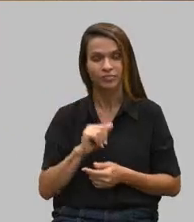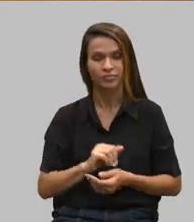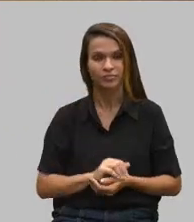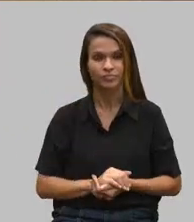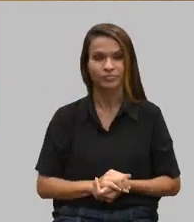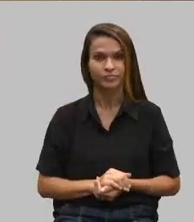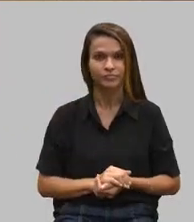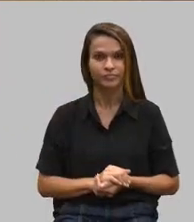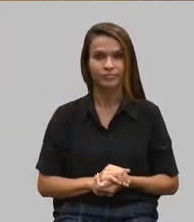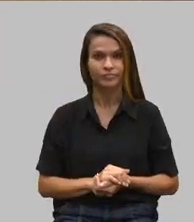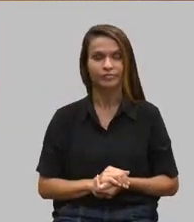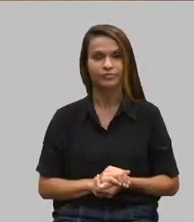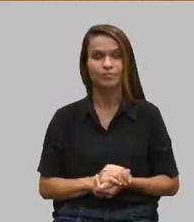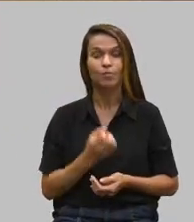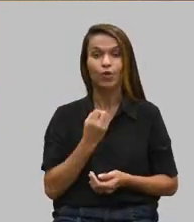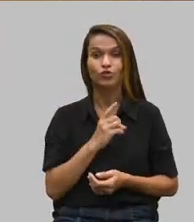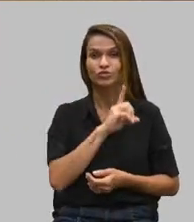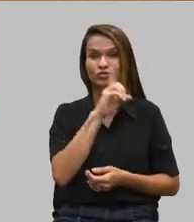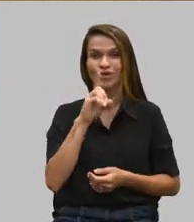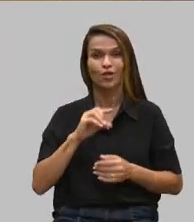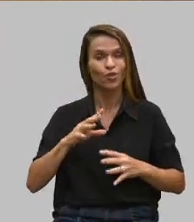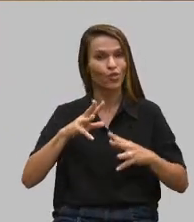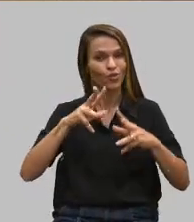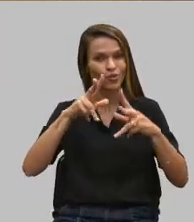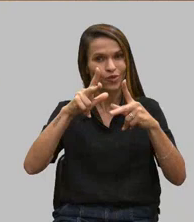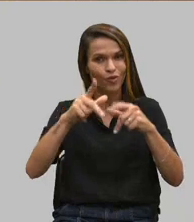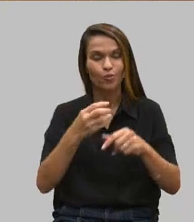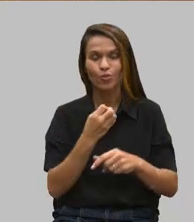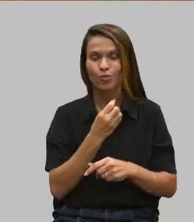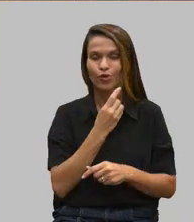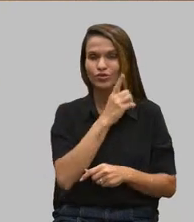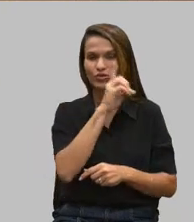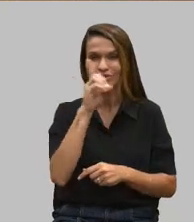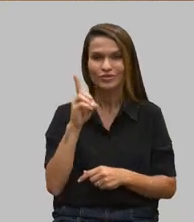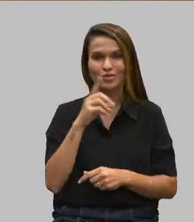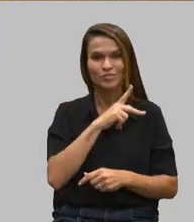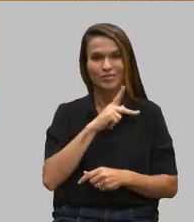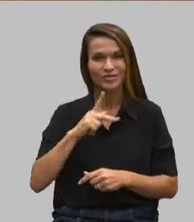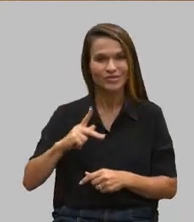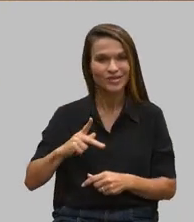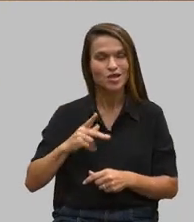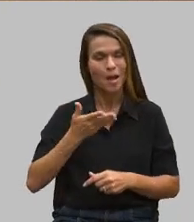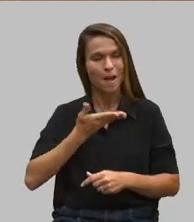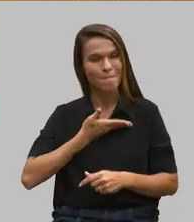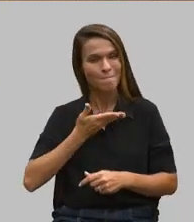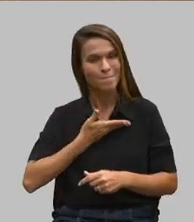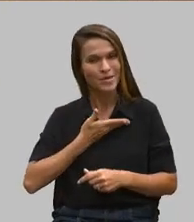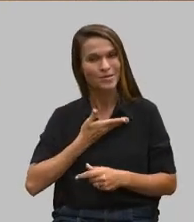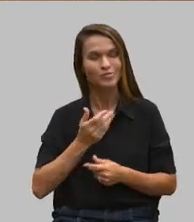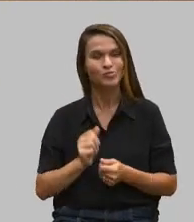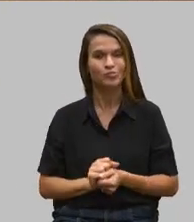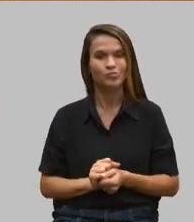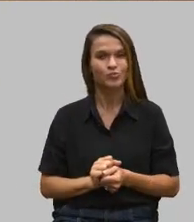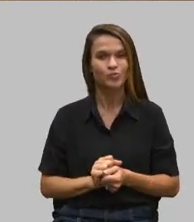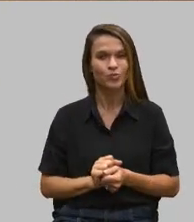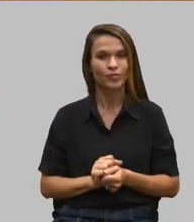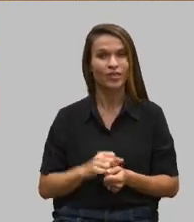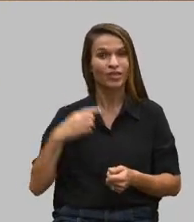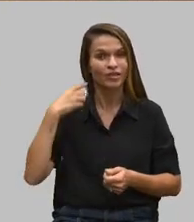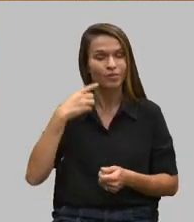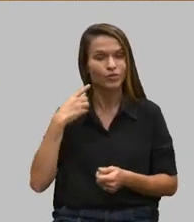Quiara Bom dia a todos Bom dia presidente e amigo deputado ar Santiago Bom dia Deputado